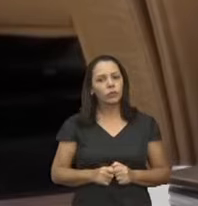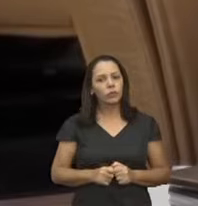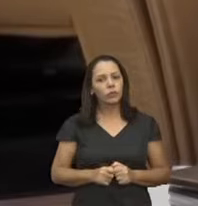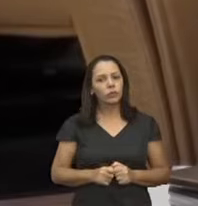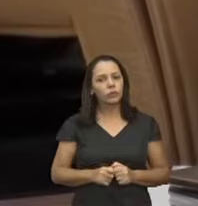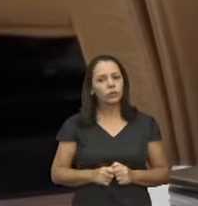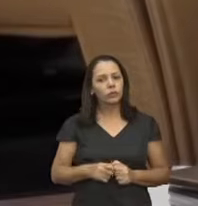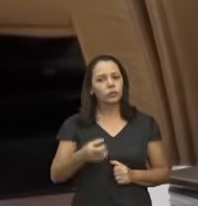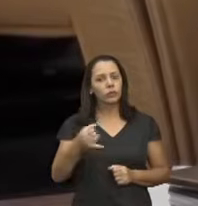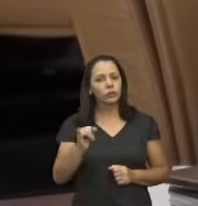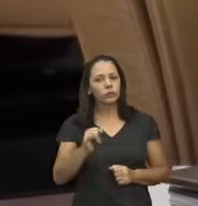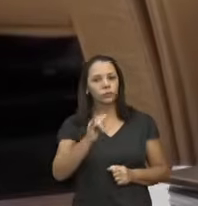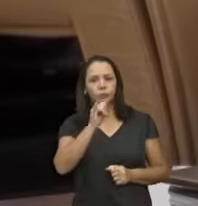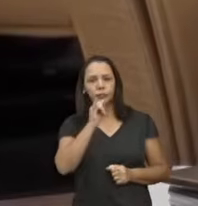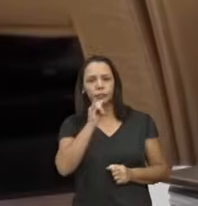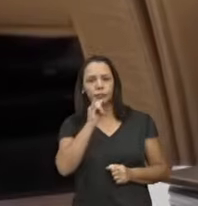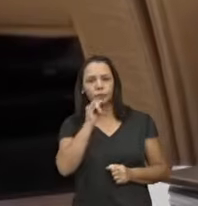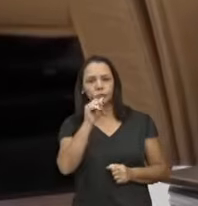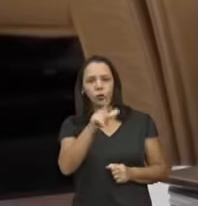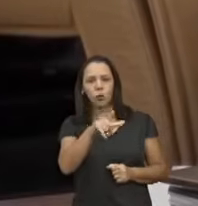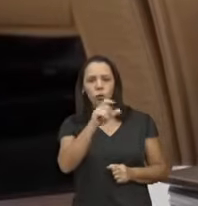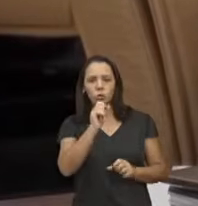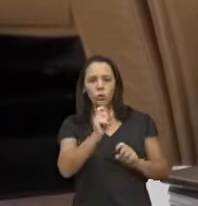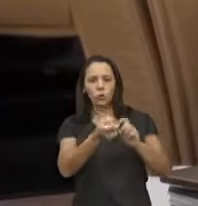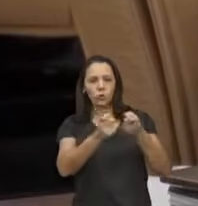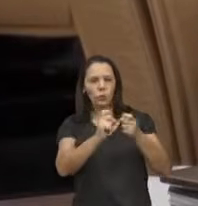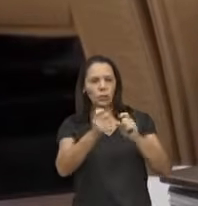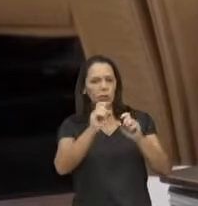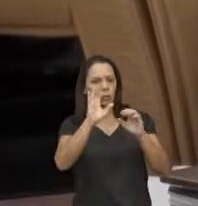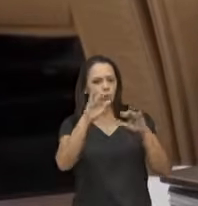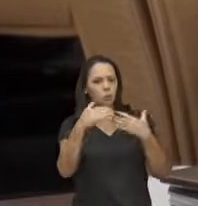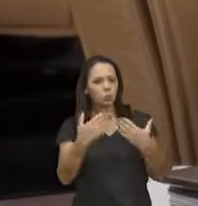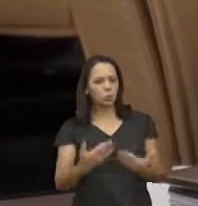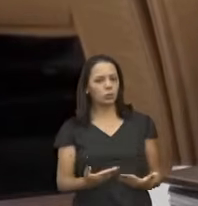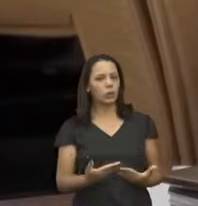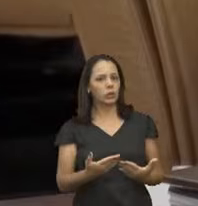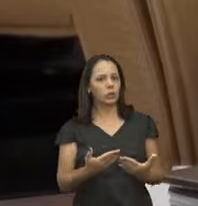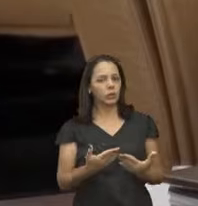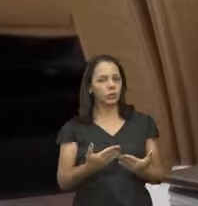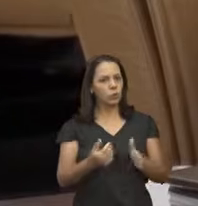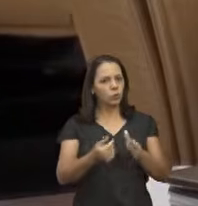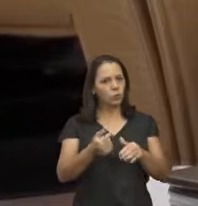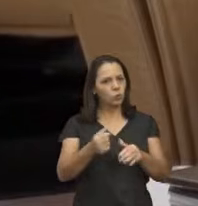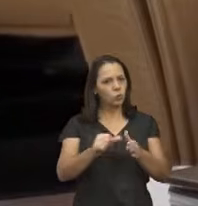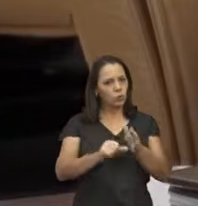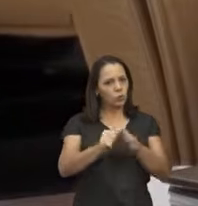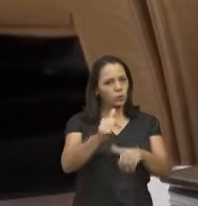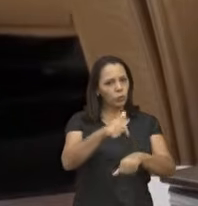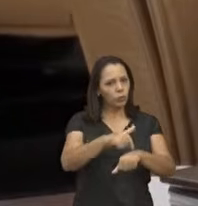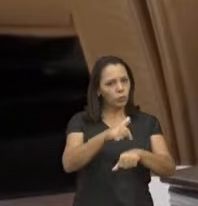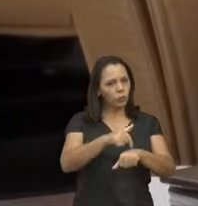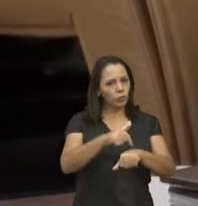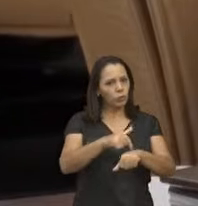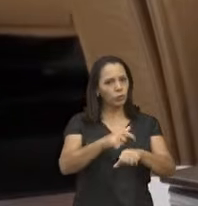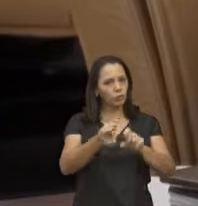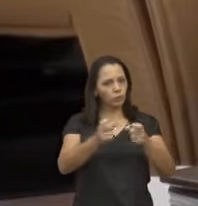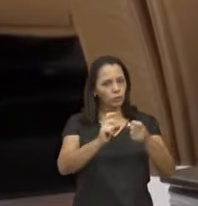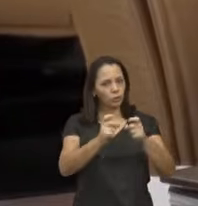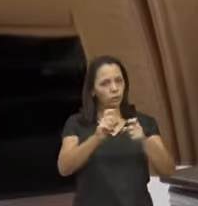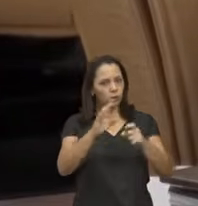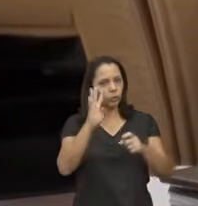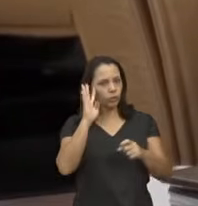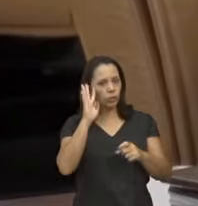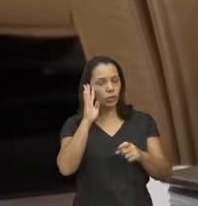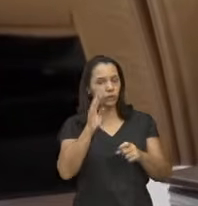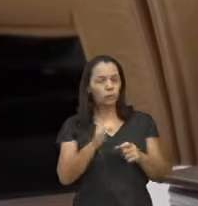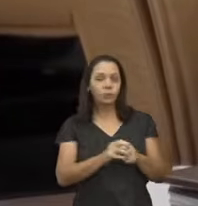Se você escolhe fazer uma sessão solene na primeira hora da sessão ordinária, na sessão de quarta-feira, você deixa